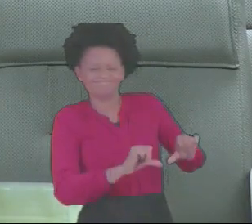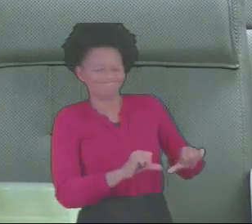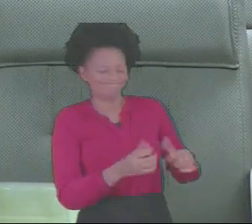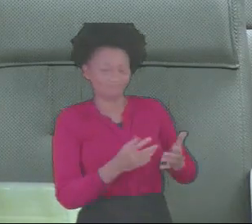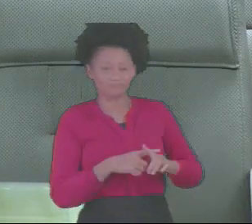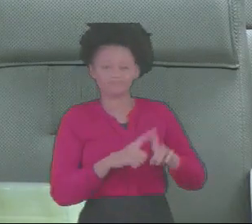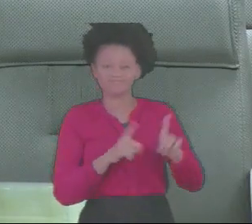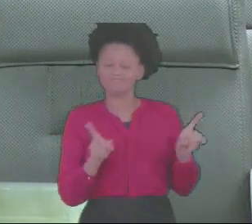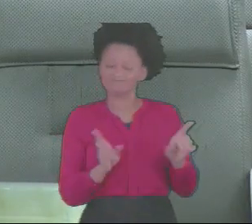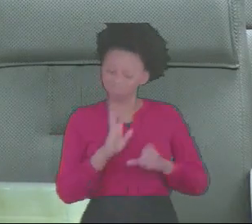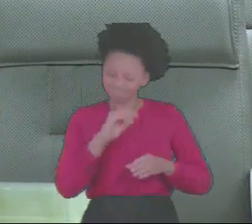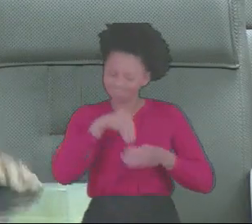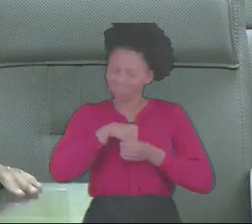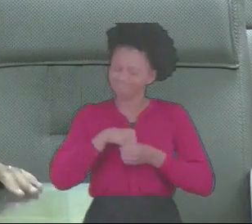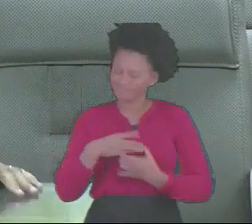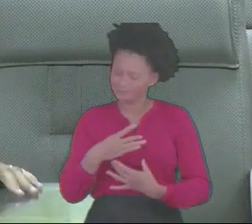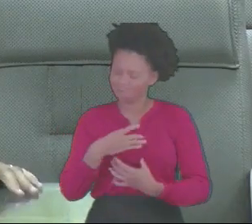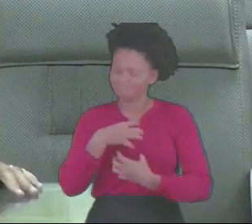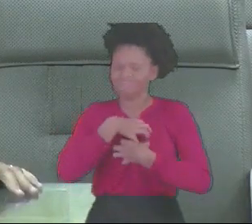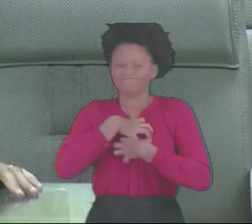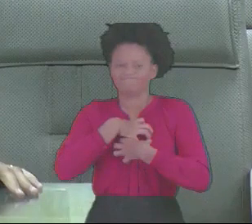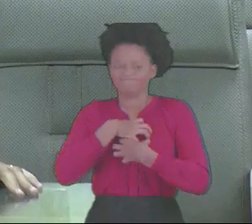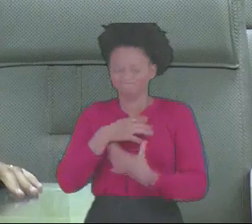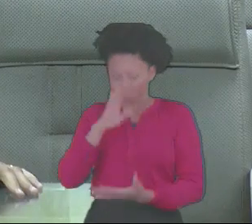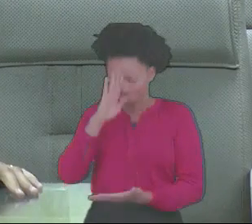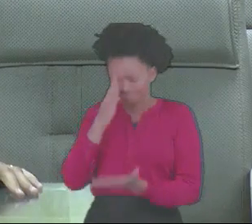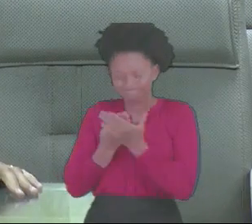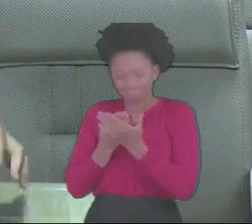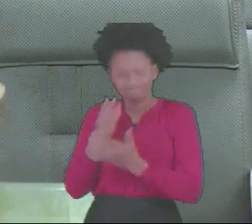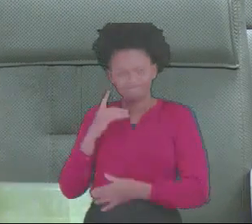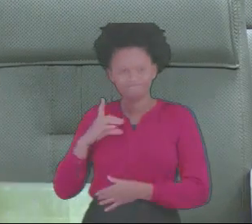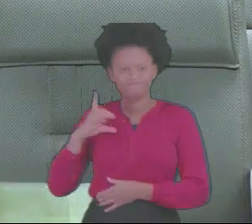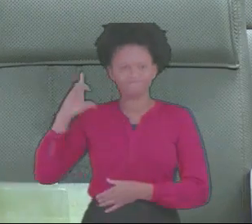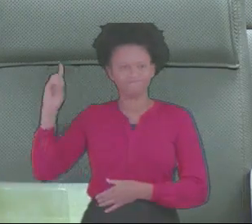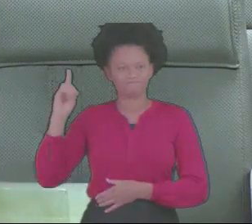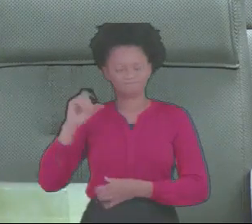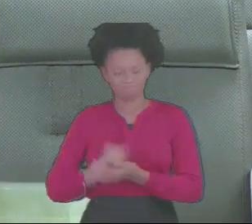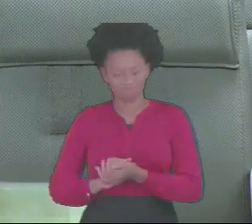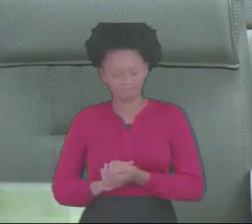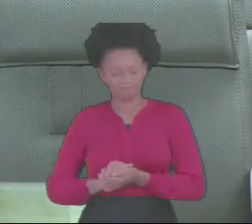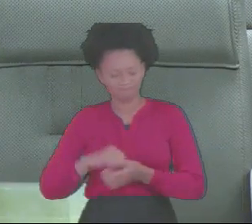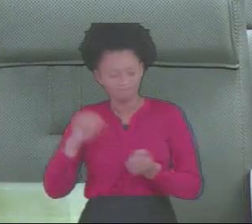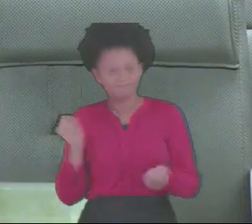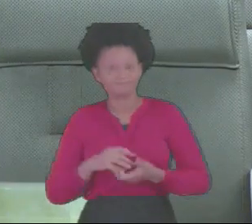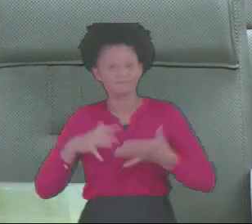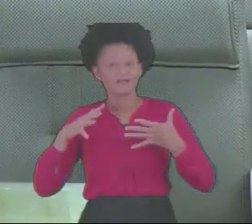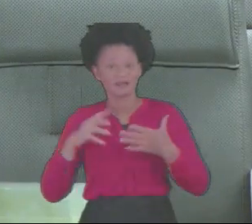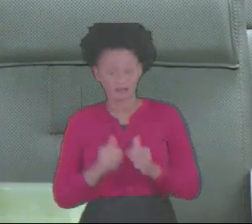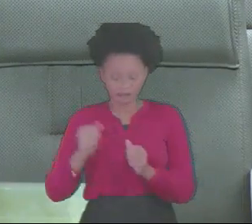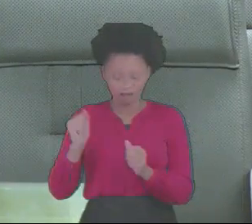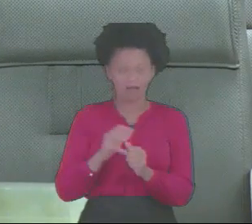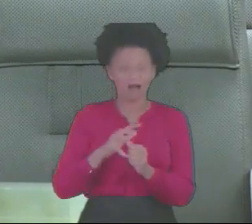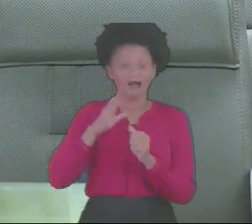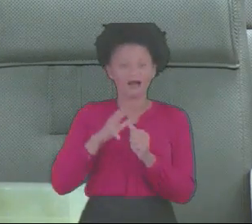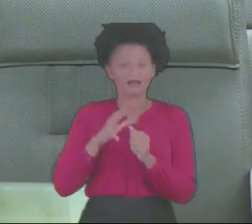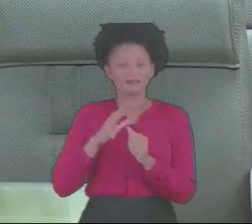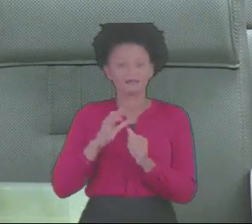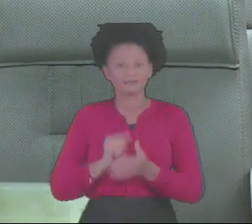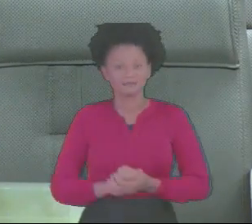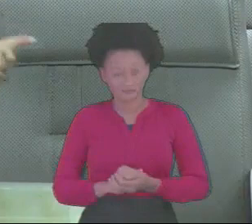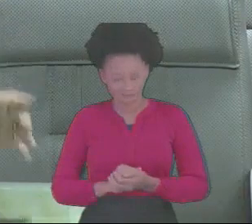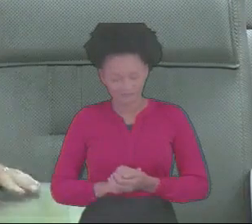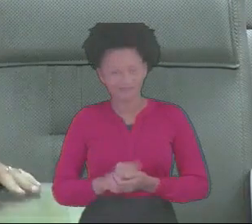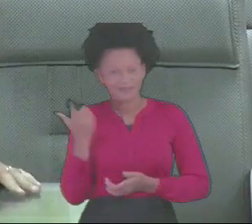é mas confiava em Deus Oh Deus abre a madre Diana ela gera